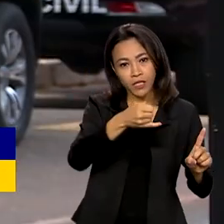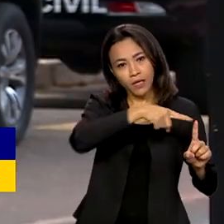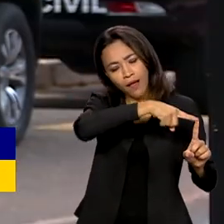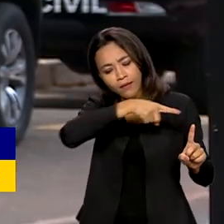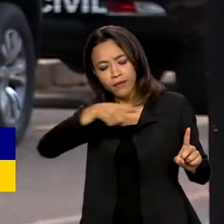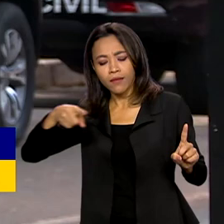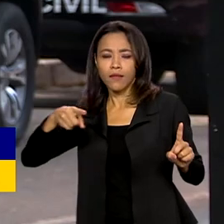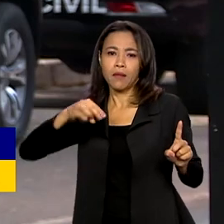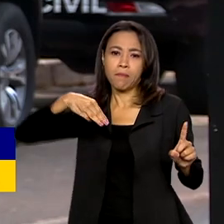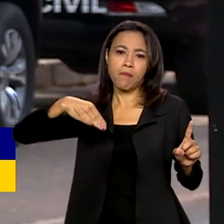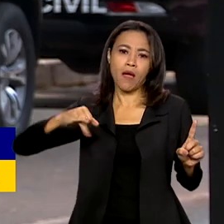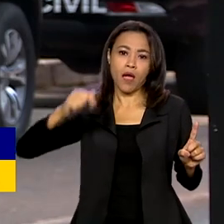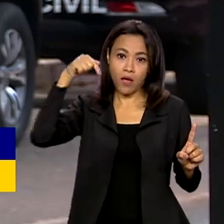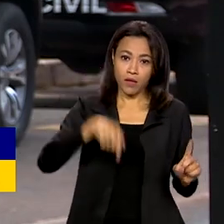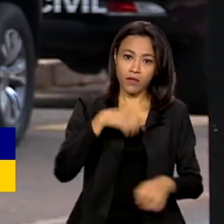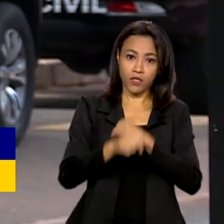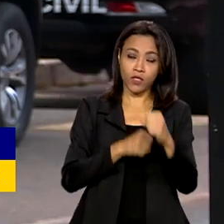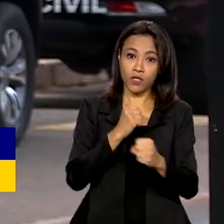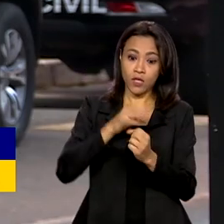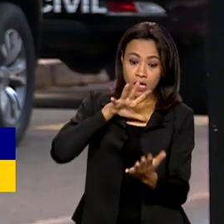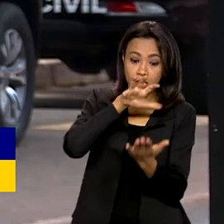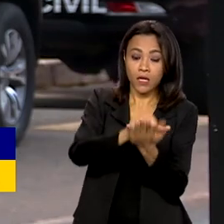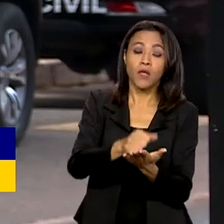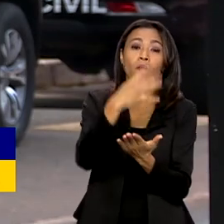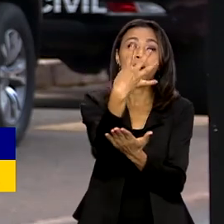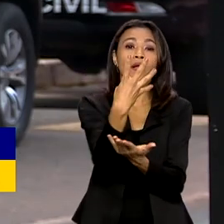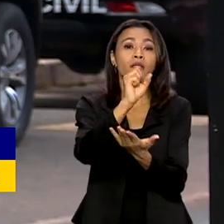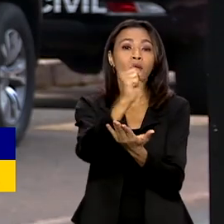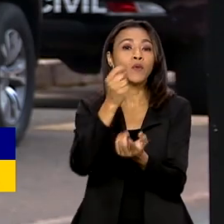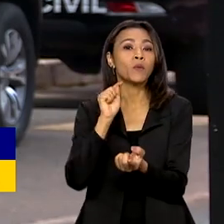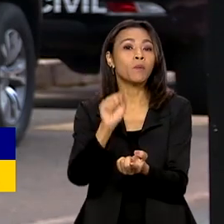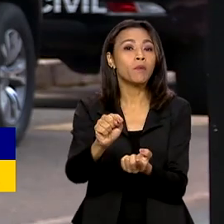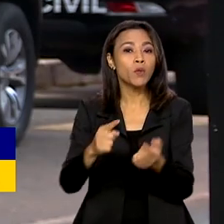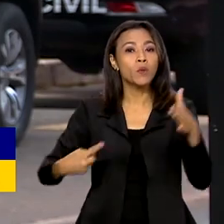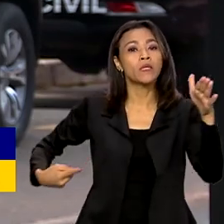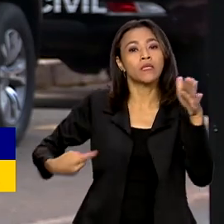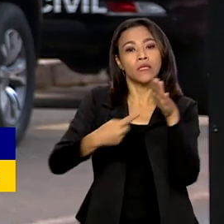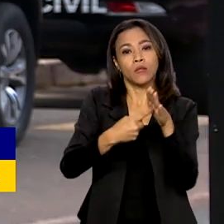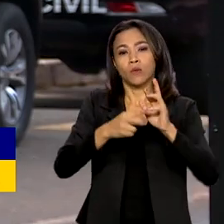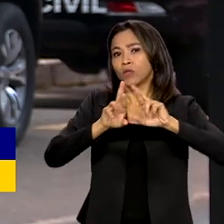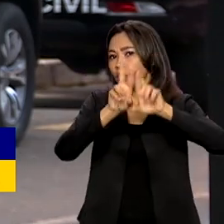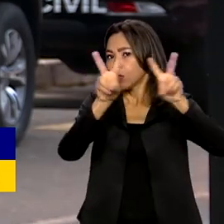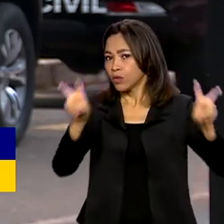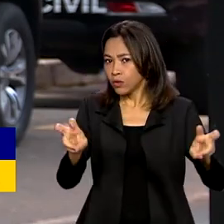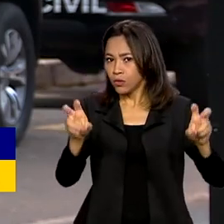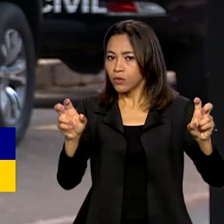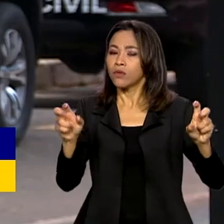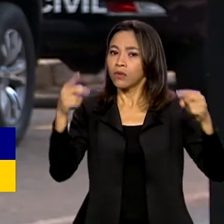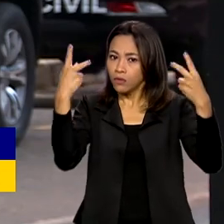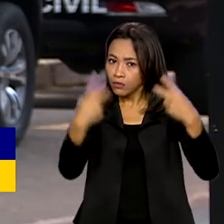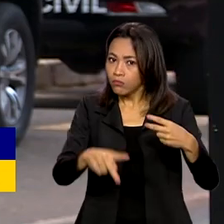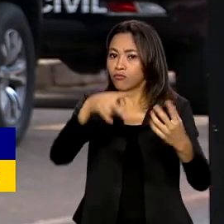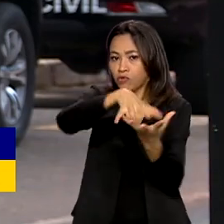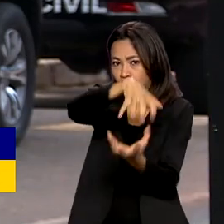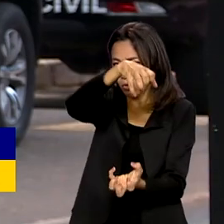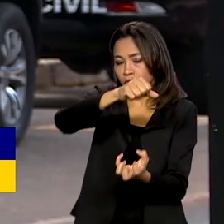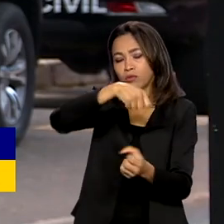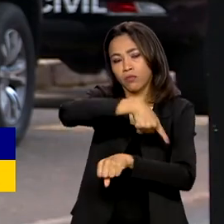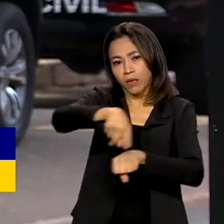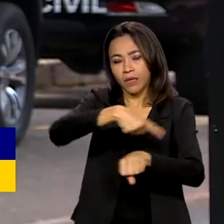registradas cerca de 48 mil denúncias de violências contra os idosos em todo o país número